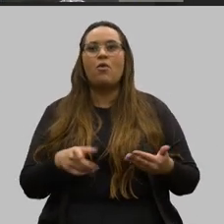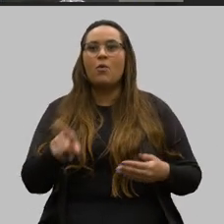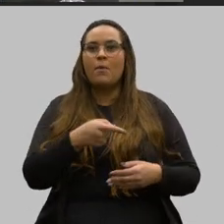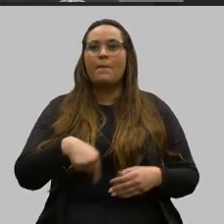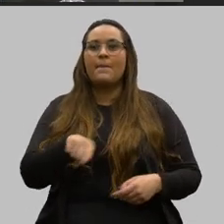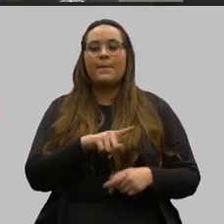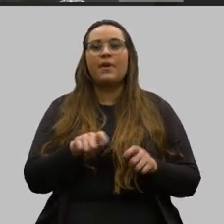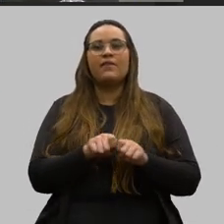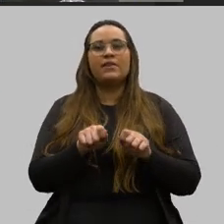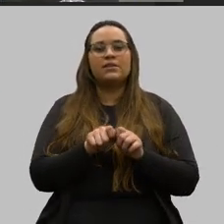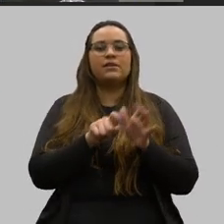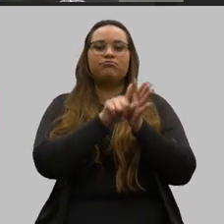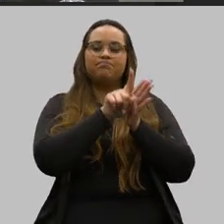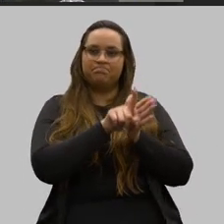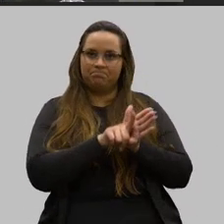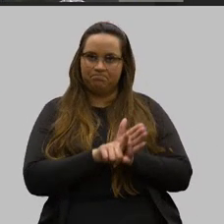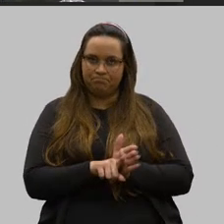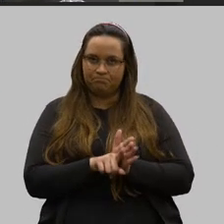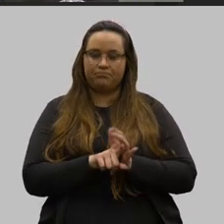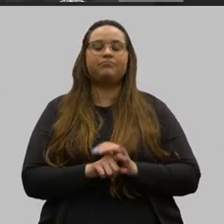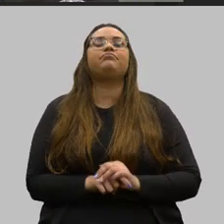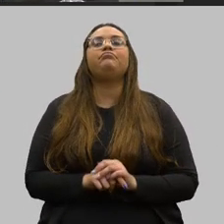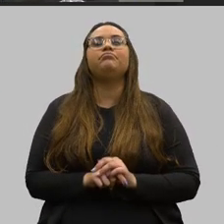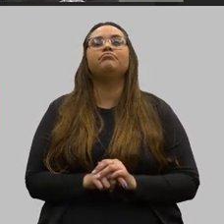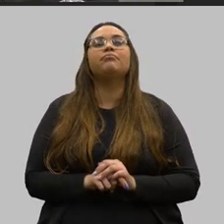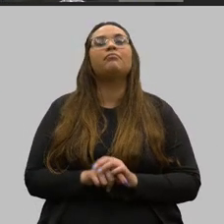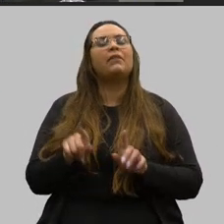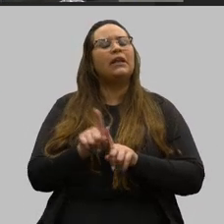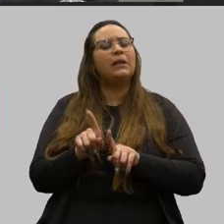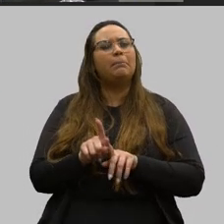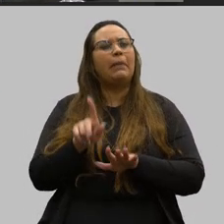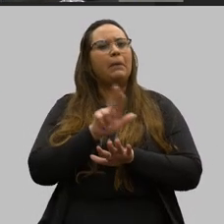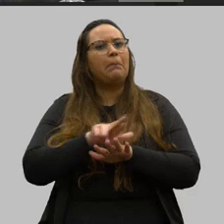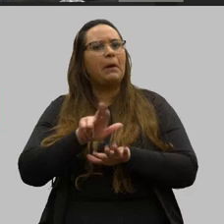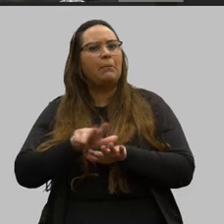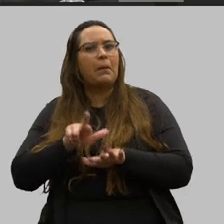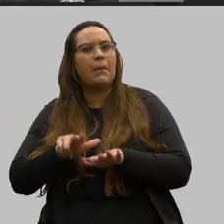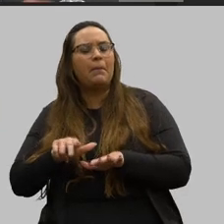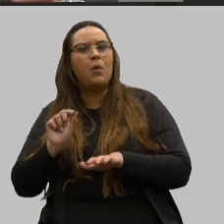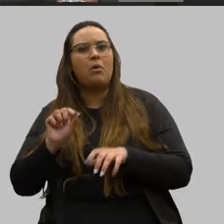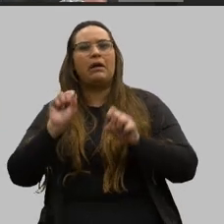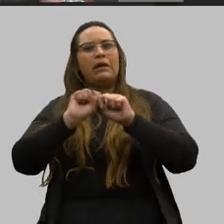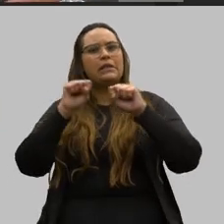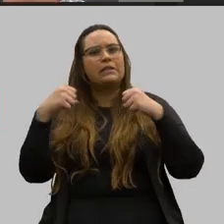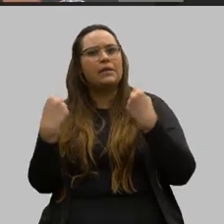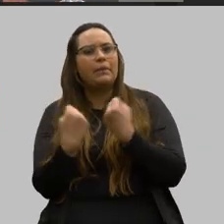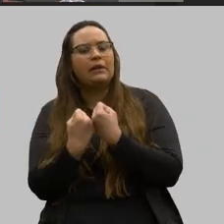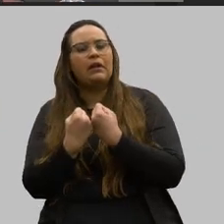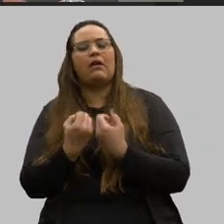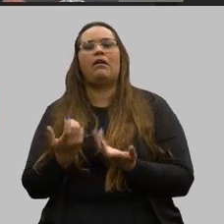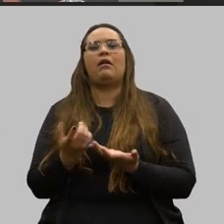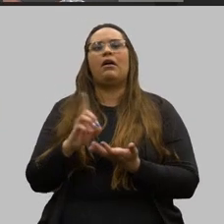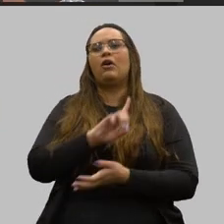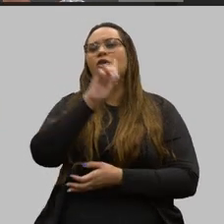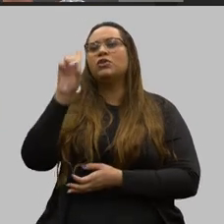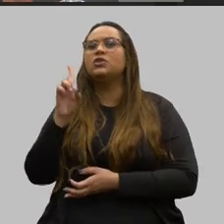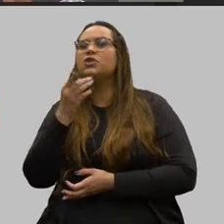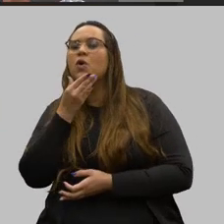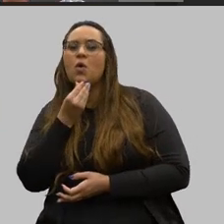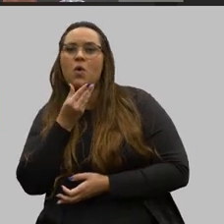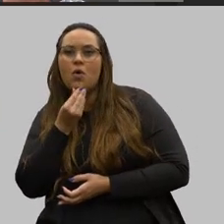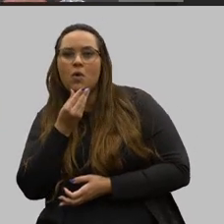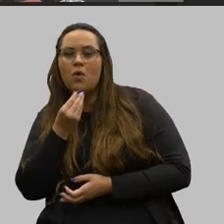os diagnósticos E aí diversas outras atividades como seminários específicos dia do homem e